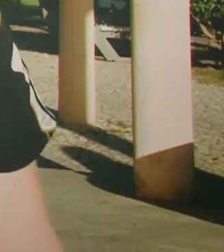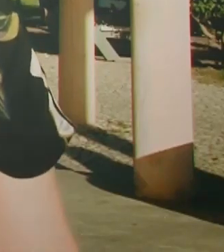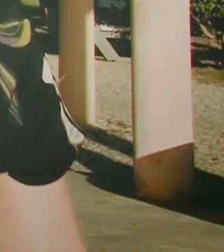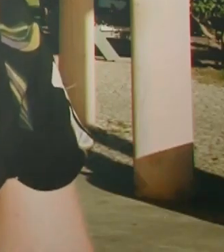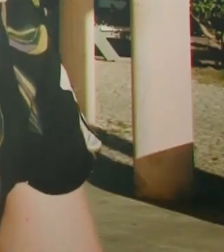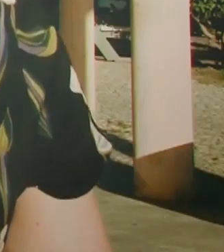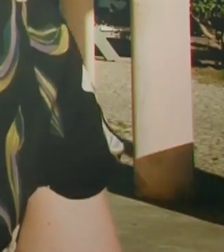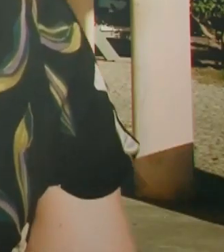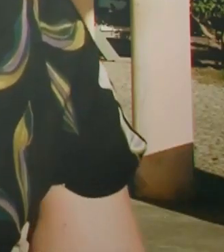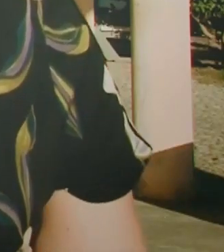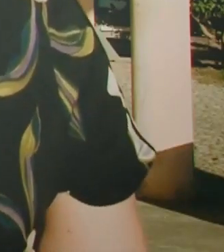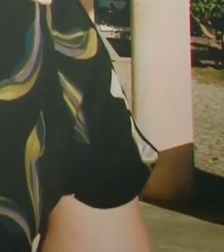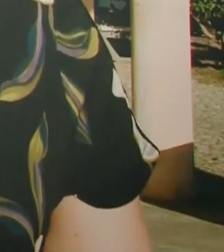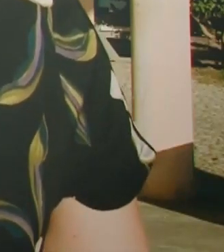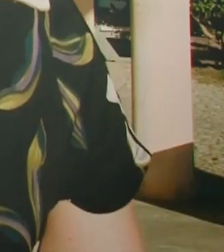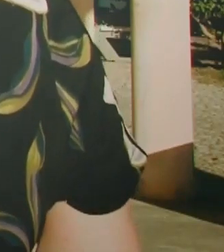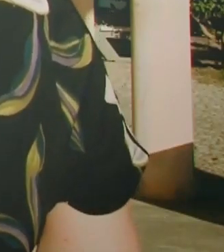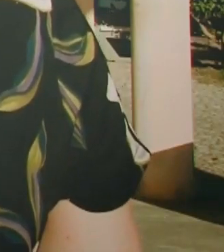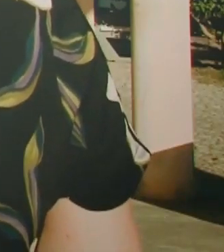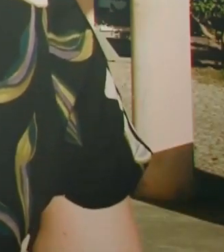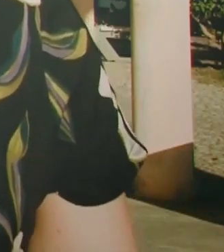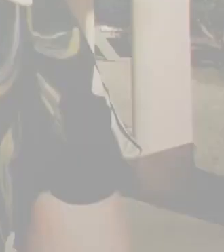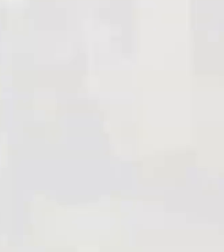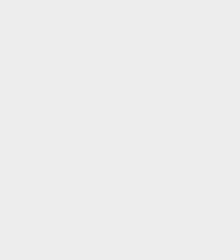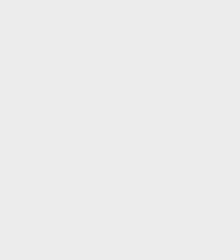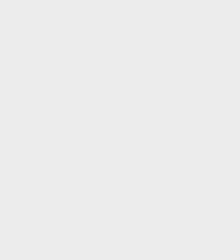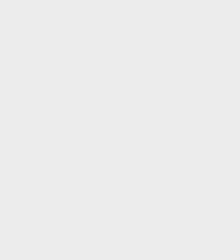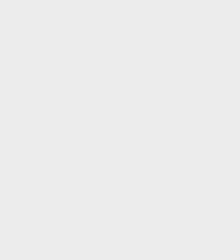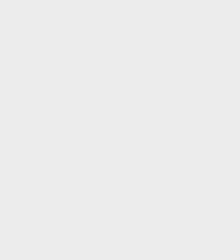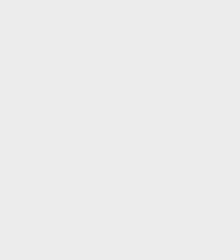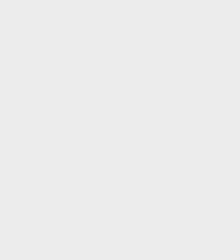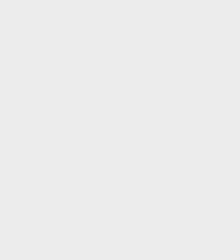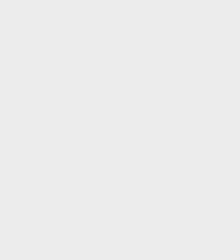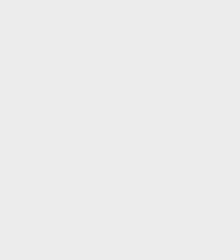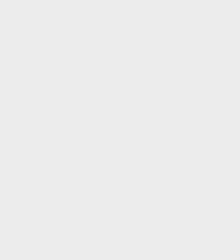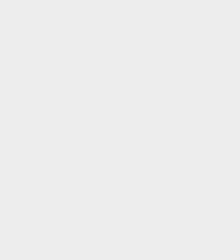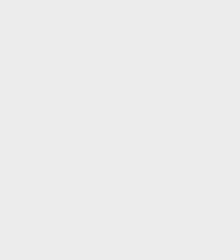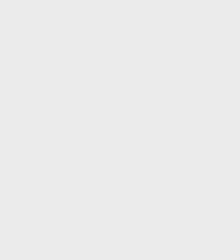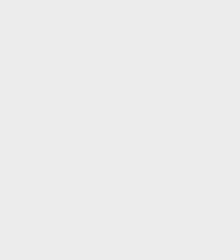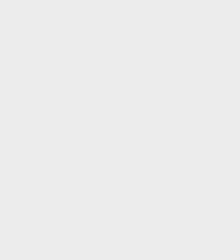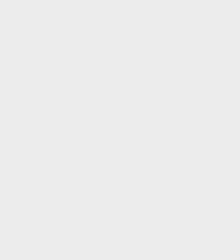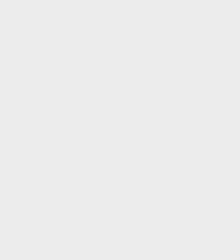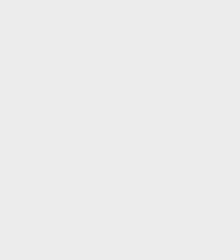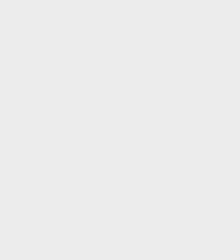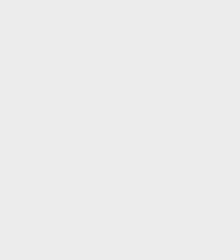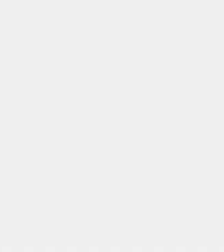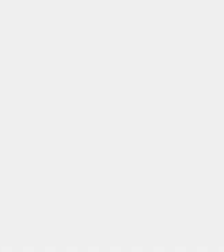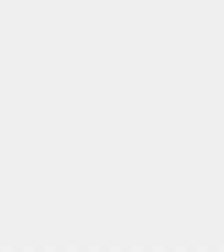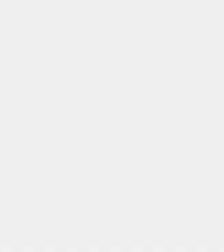de história na nação. Cidade do futuro, Ribeirópolis, dentro do nosso coração.